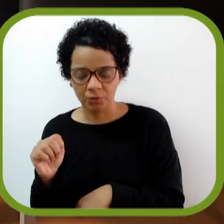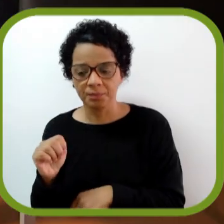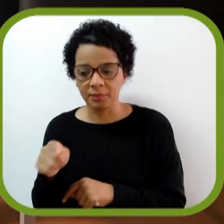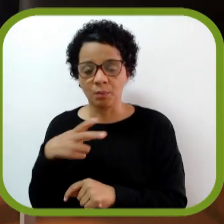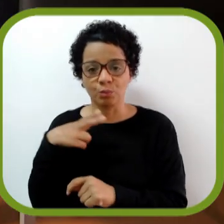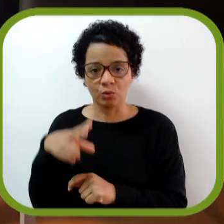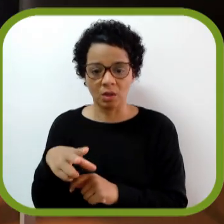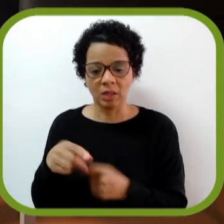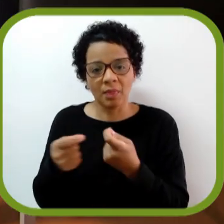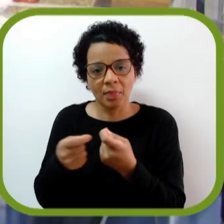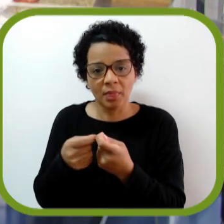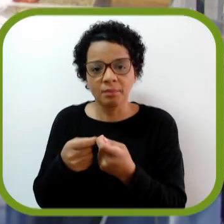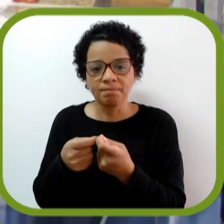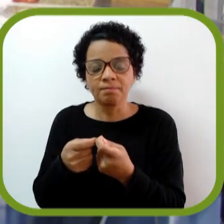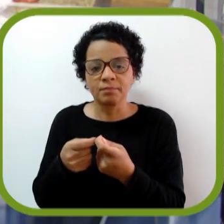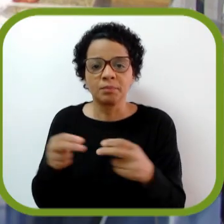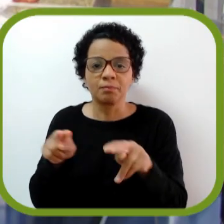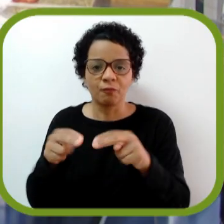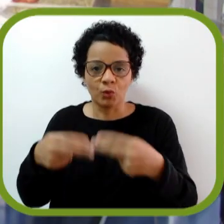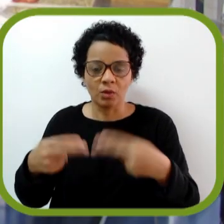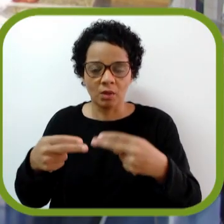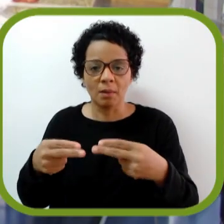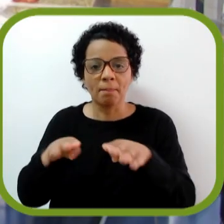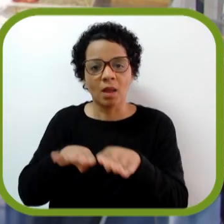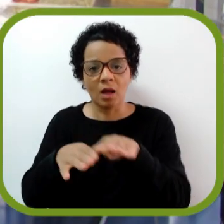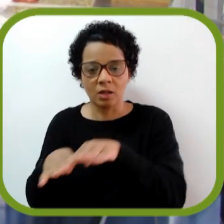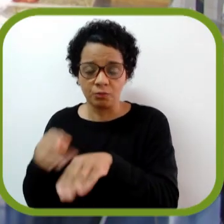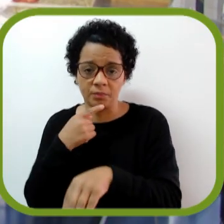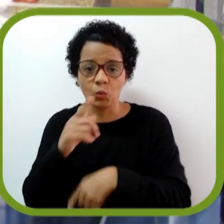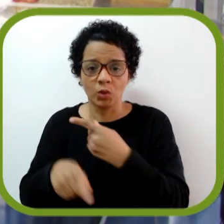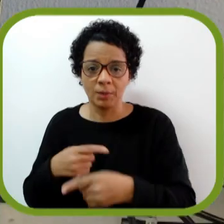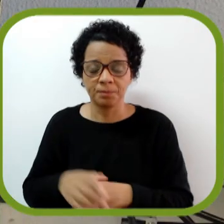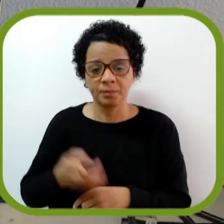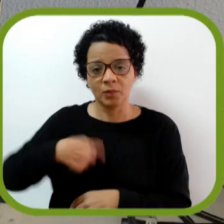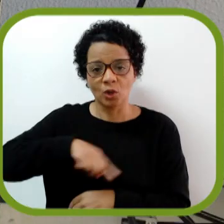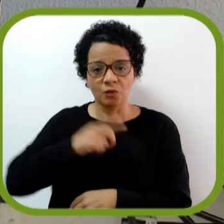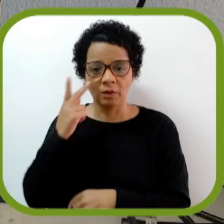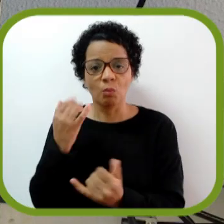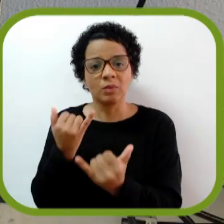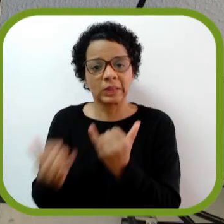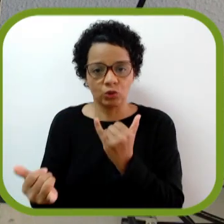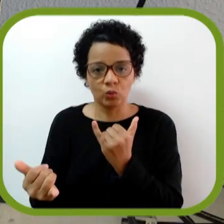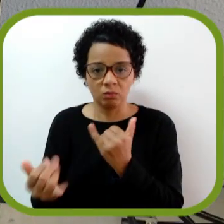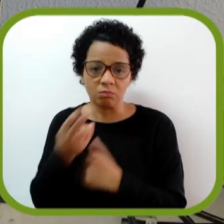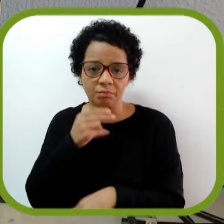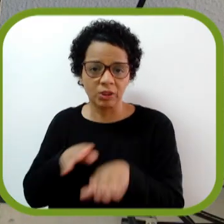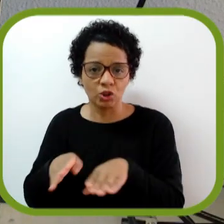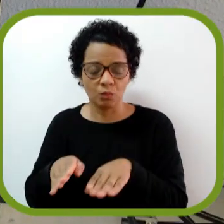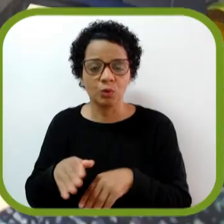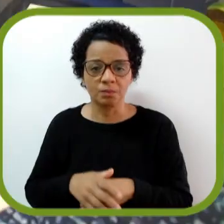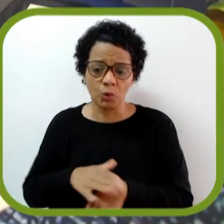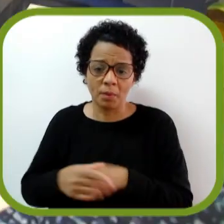nosso território a esta fronteira de placas implica que nós vivemos numa zona de risco sísmico e,